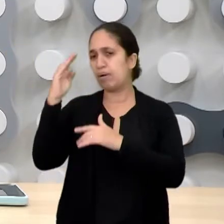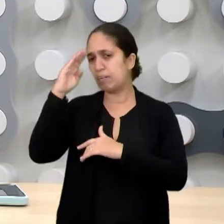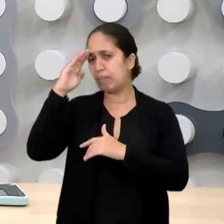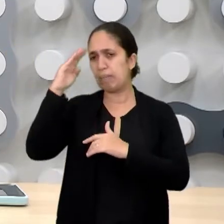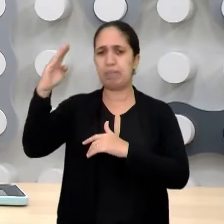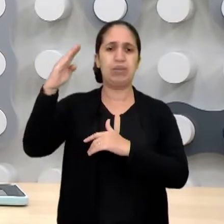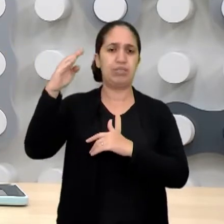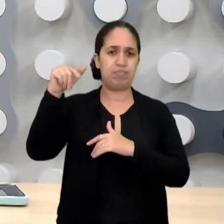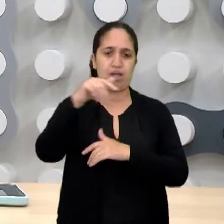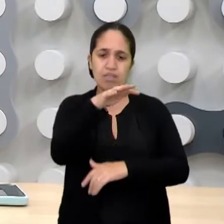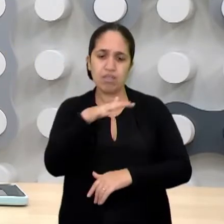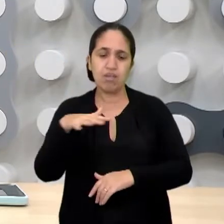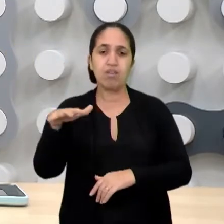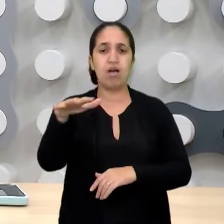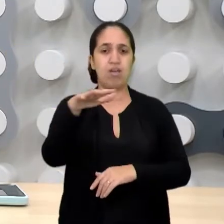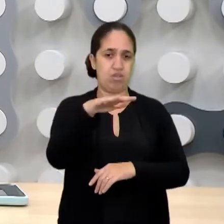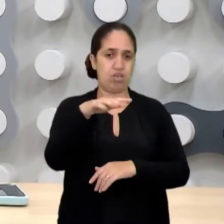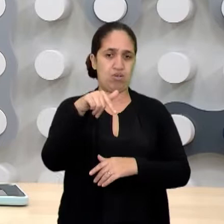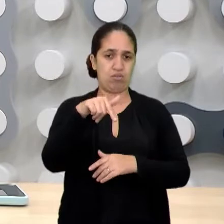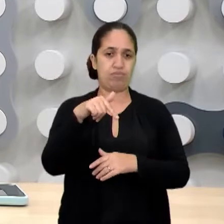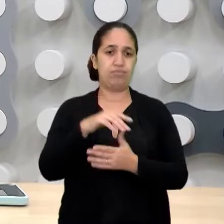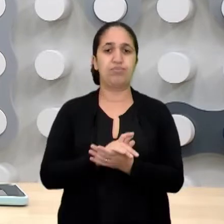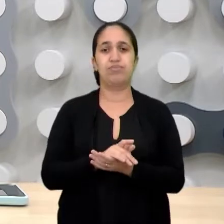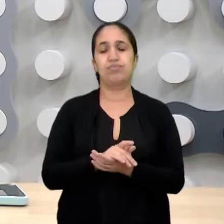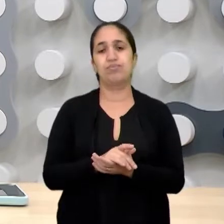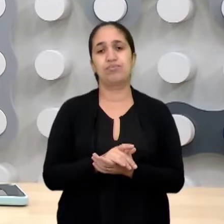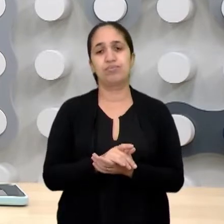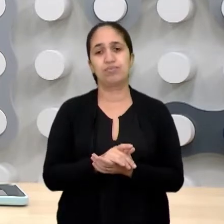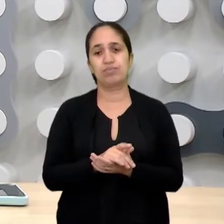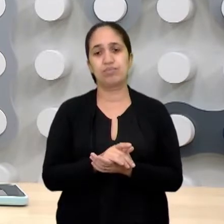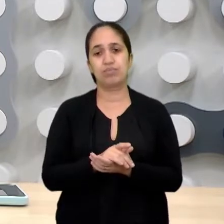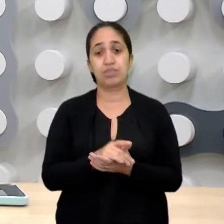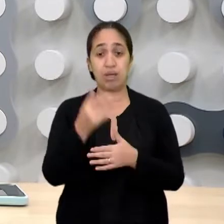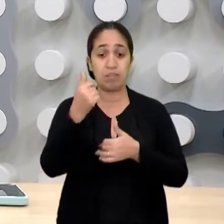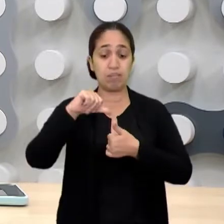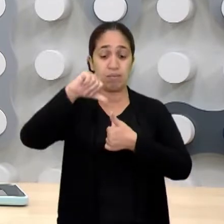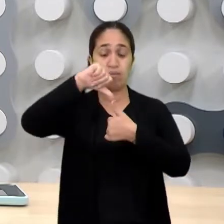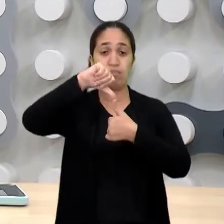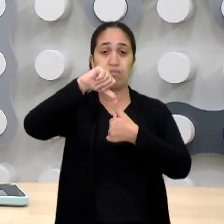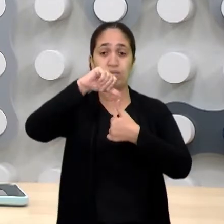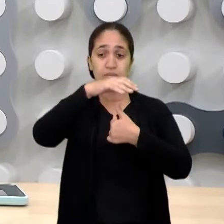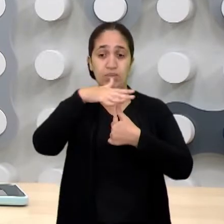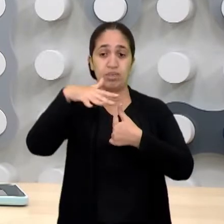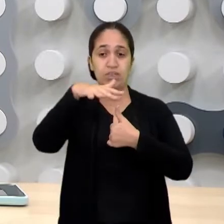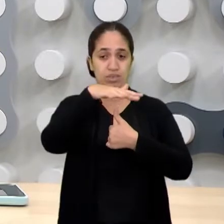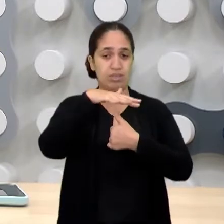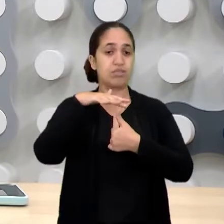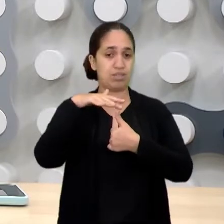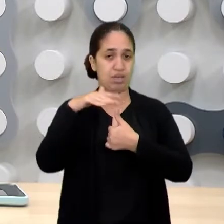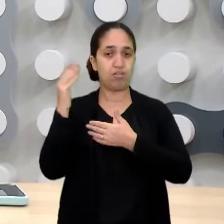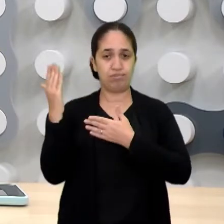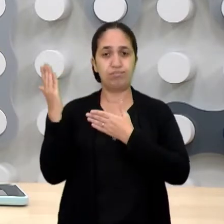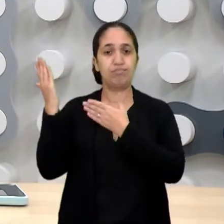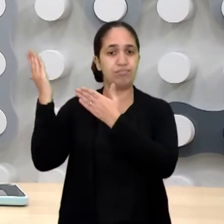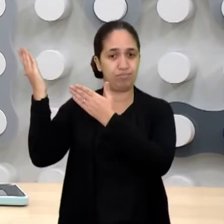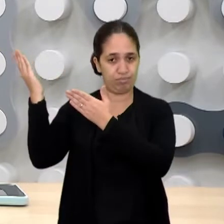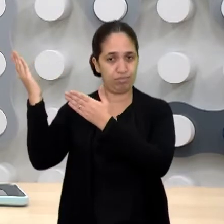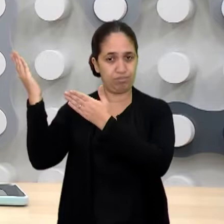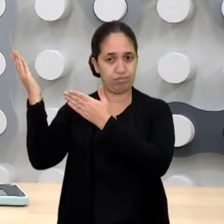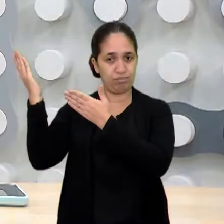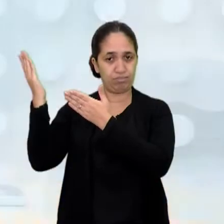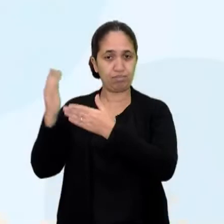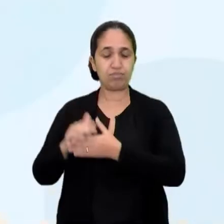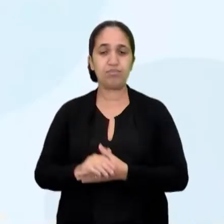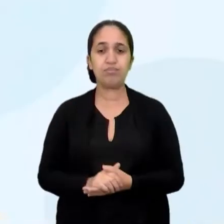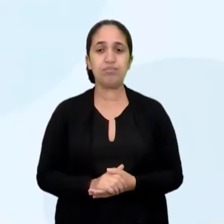né, nessa região aí da Ilha Espanhola, né, na América Central, aí, insular. Então pode colocar aí na tela, né,